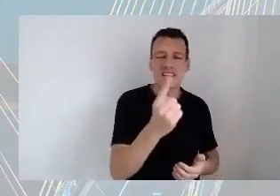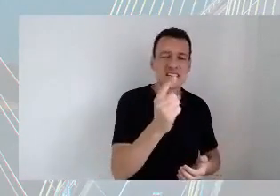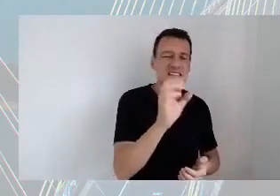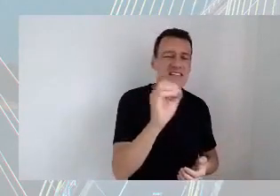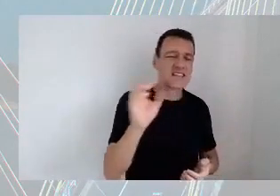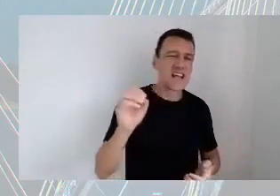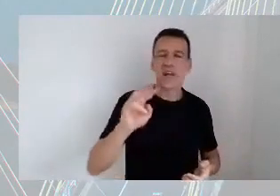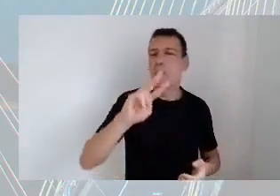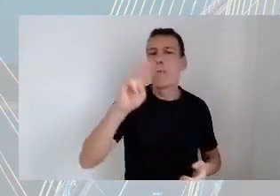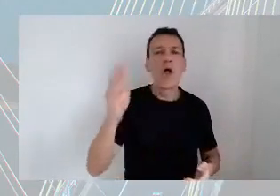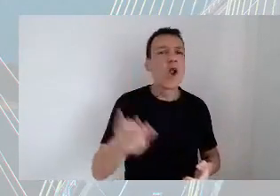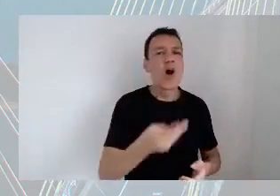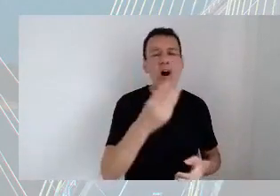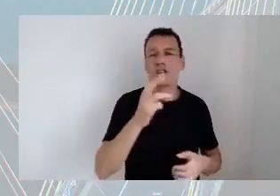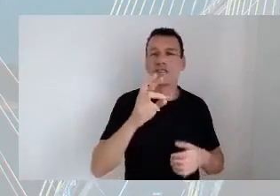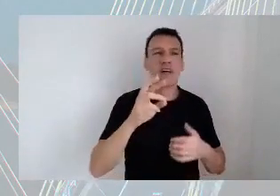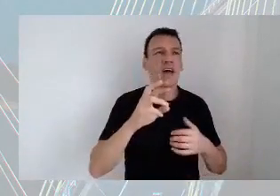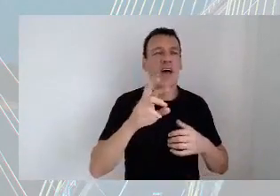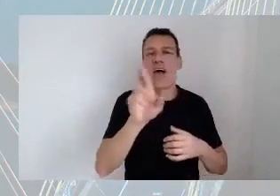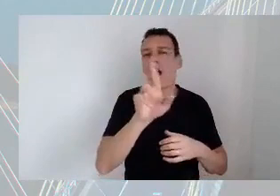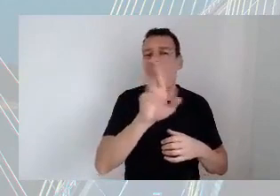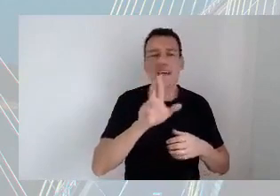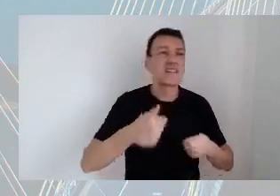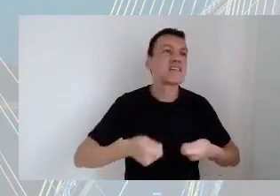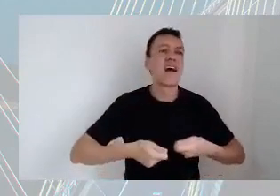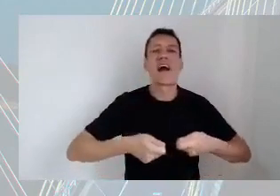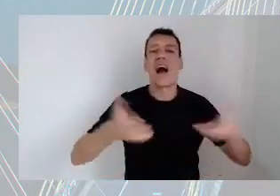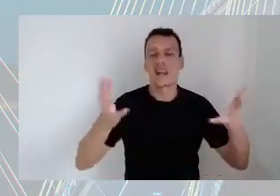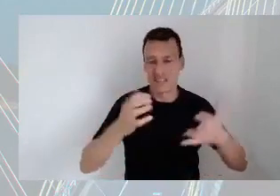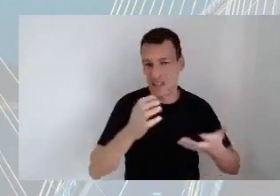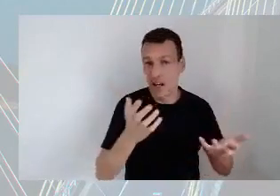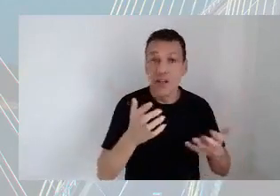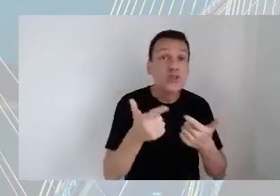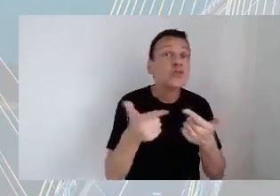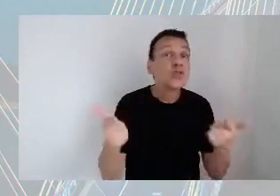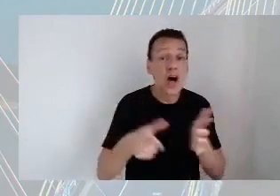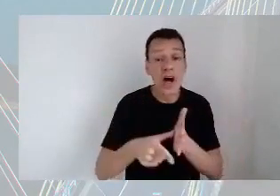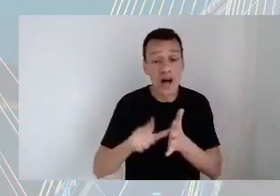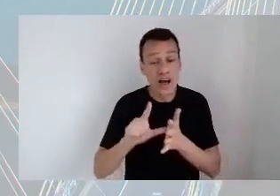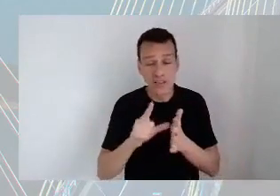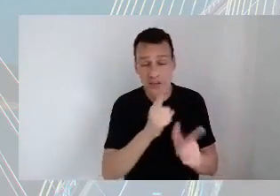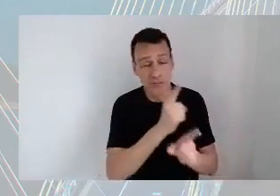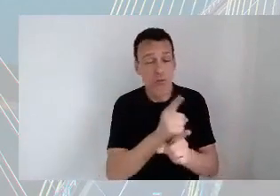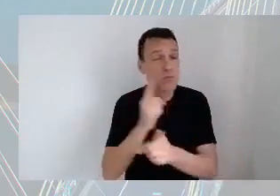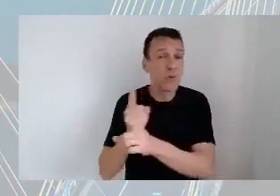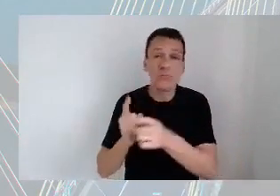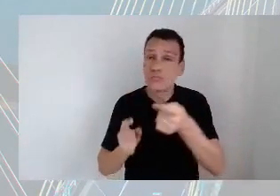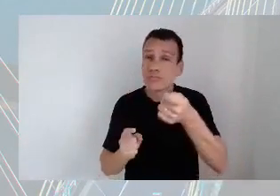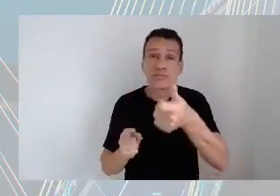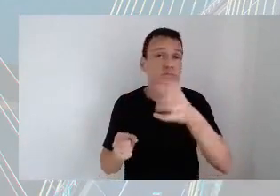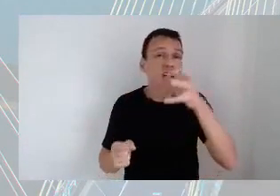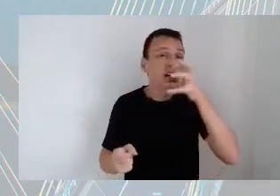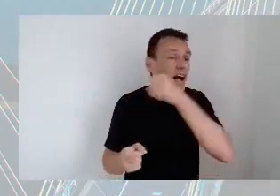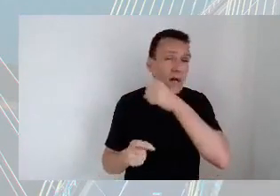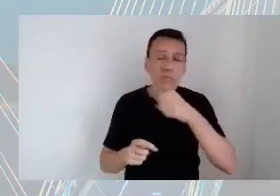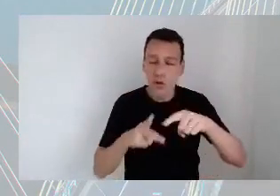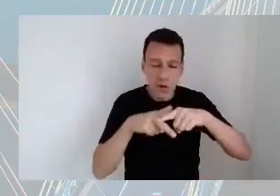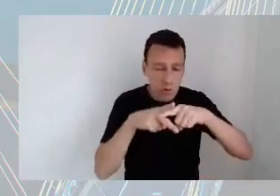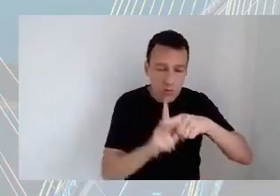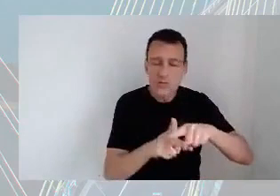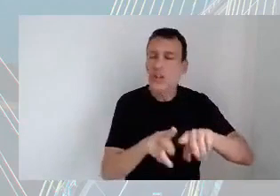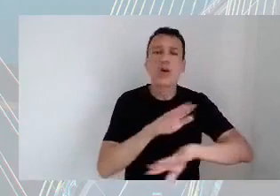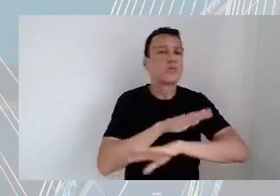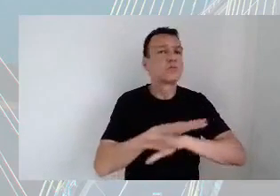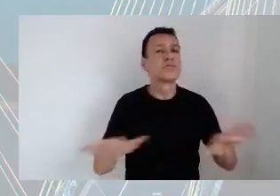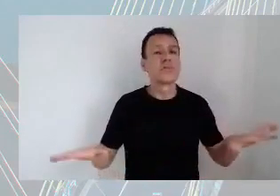de transporte, você pode calcular o tamanho do prejuízo. Né? E uma solução quick win. Não, de novo, né, o tema do que a gente